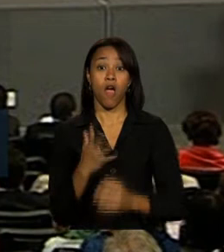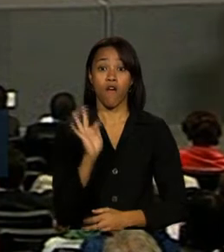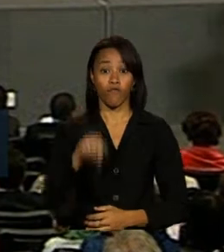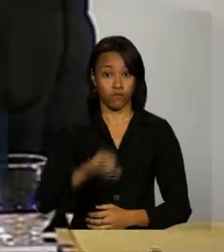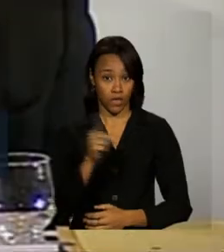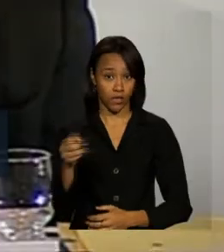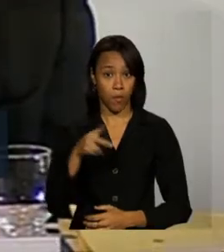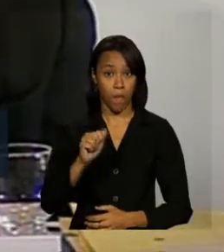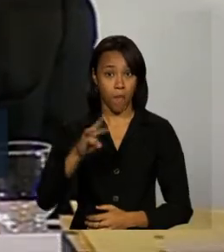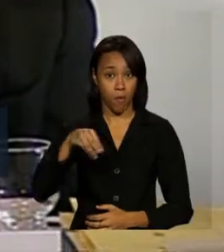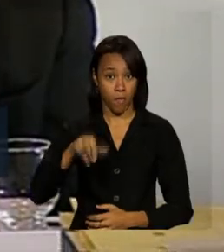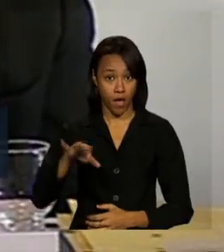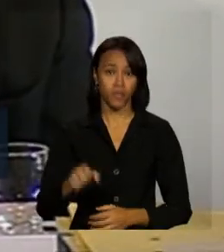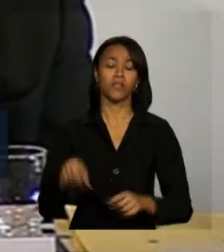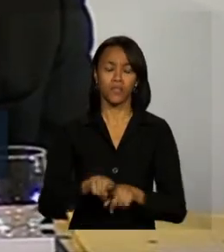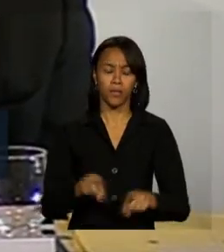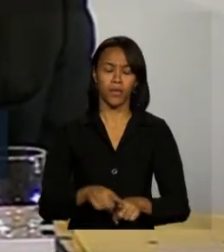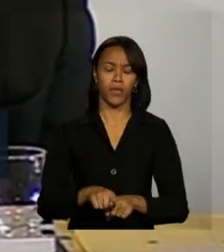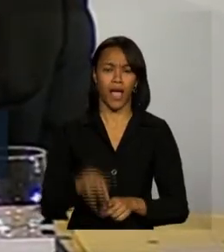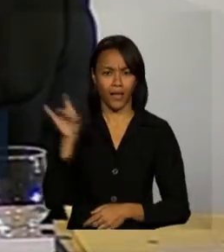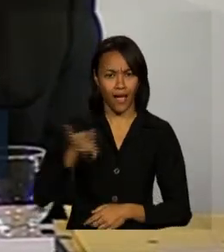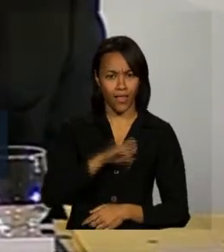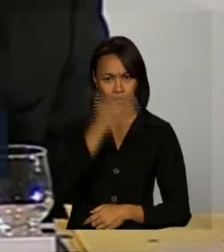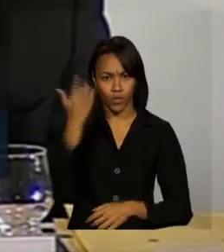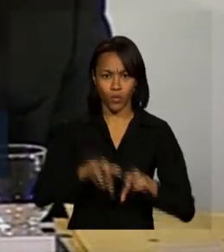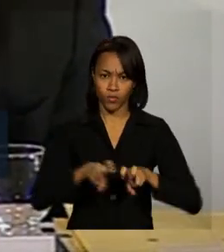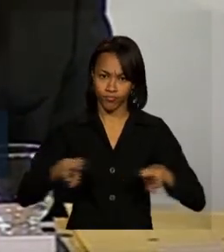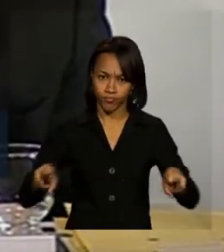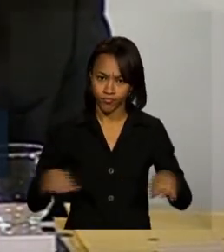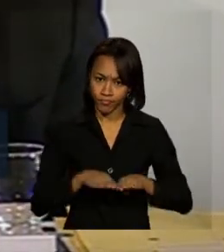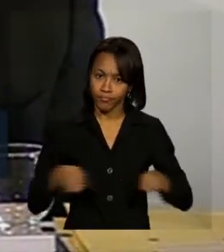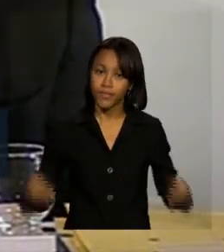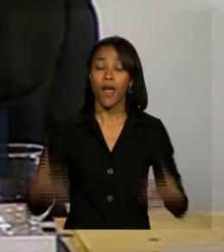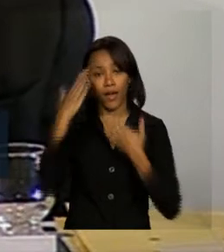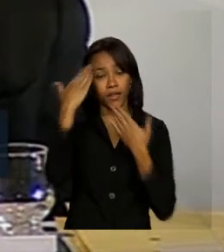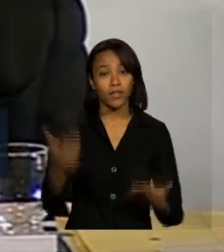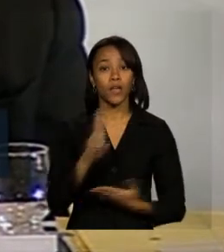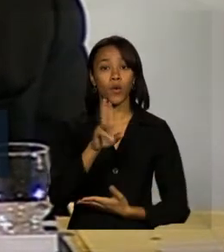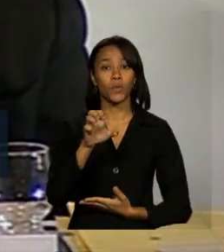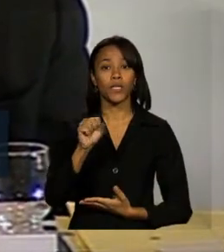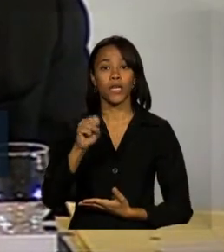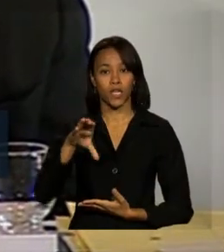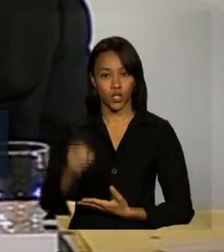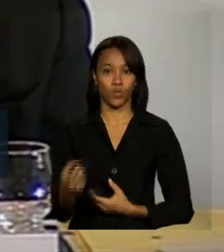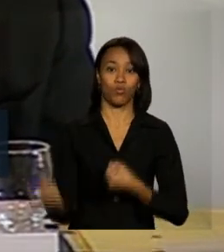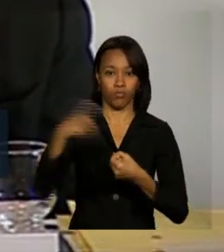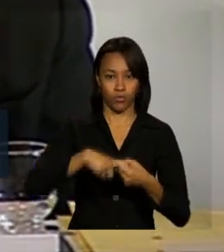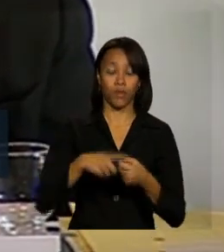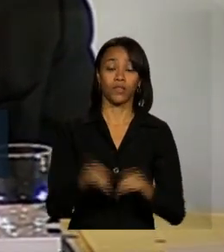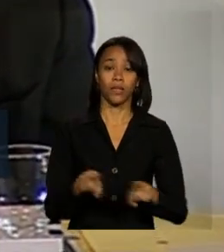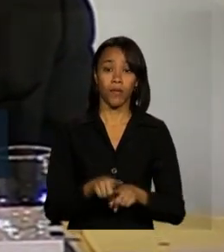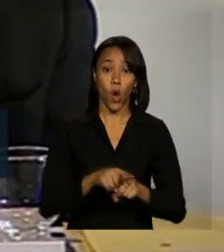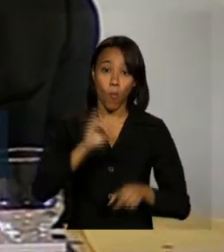Eu queria somar-me aos membros da mesa para agradecer a Palmares e a UNESCO a oportunidade de participar